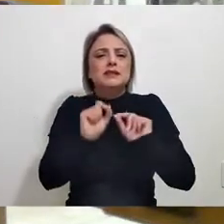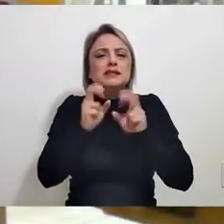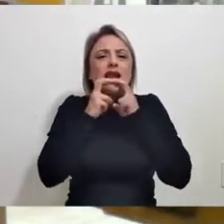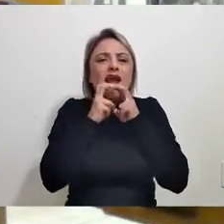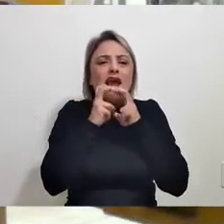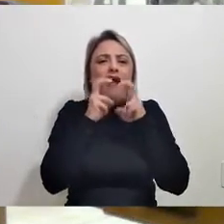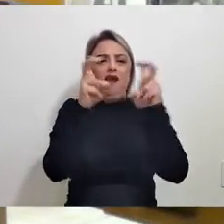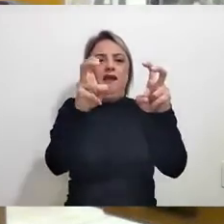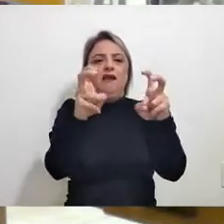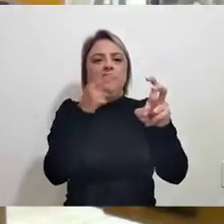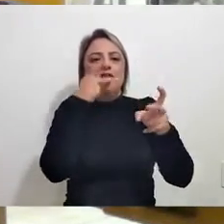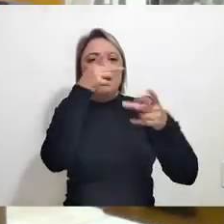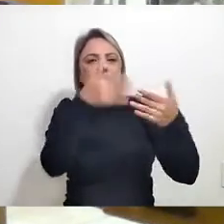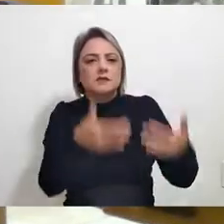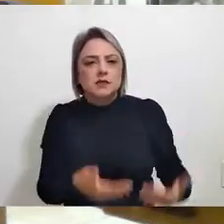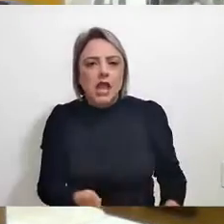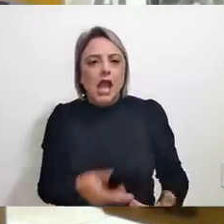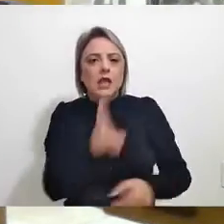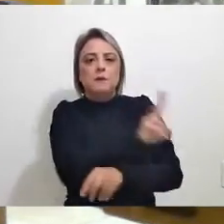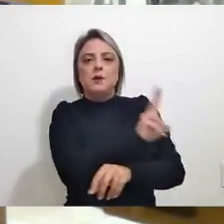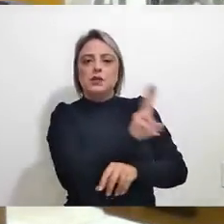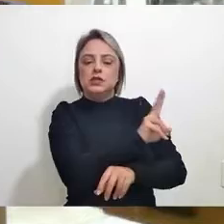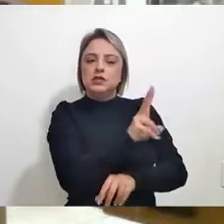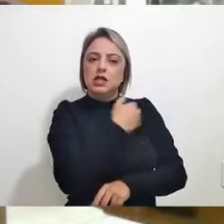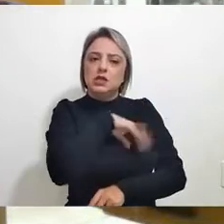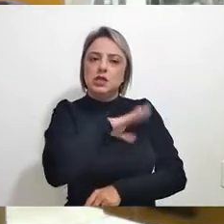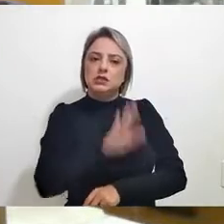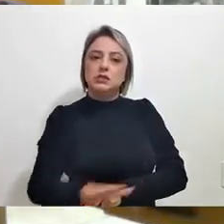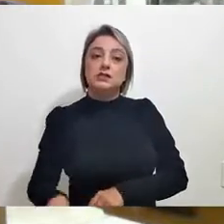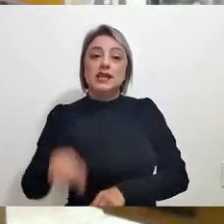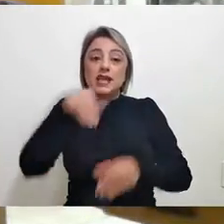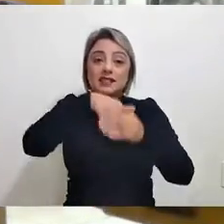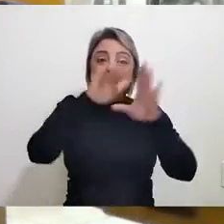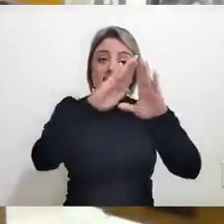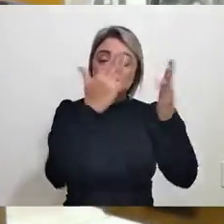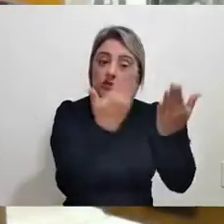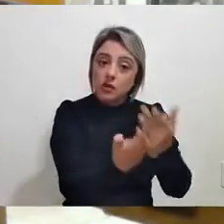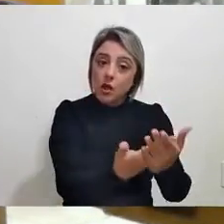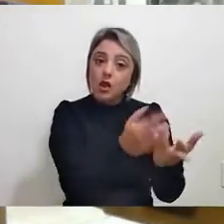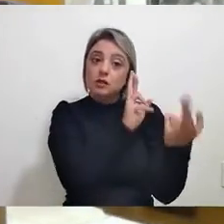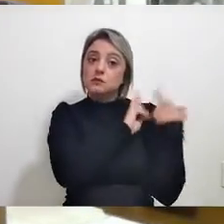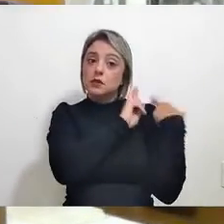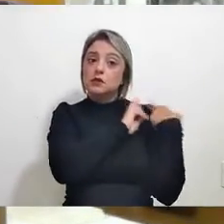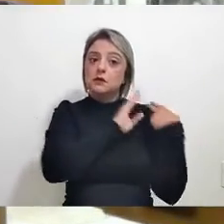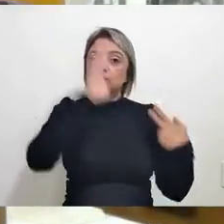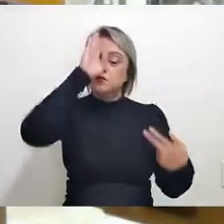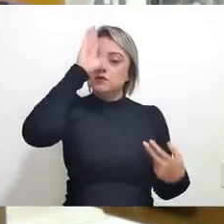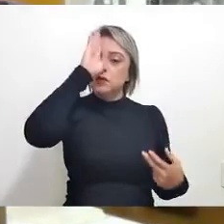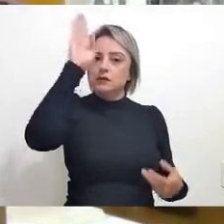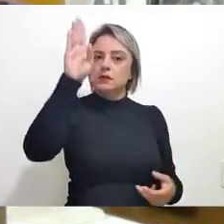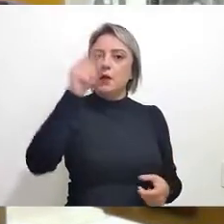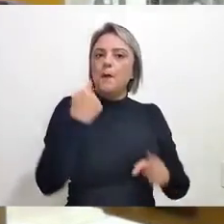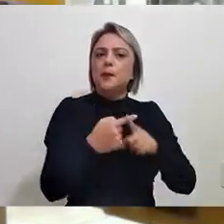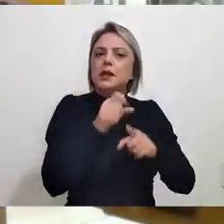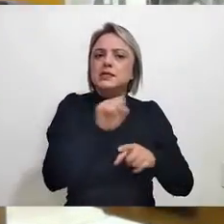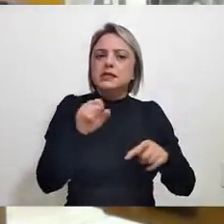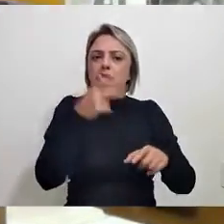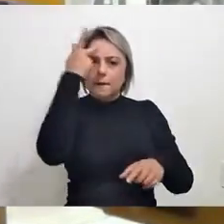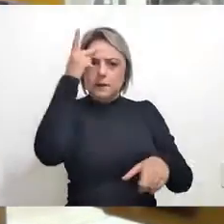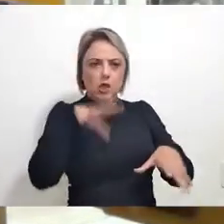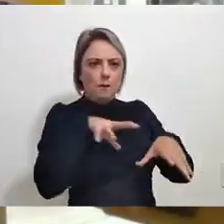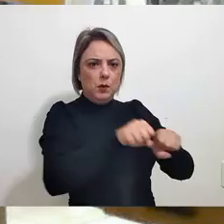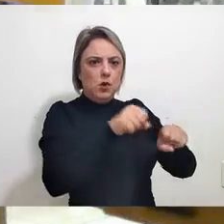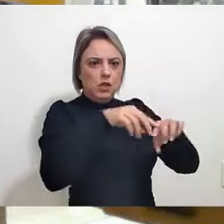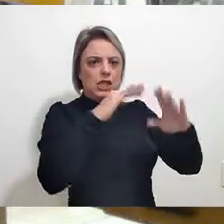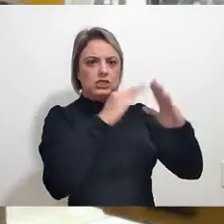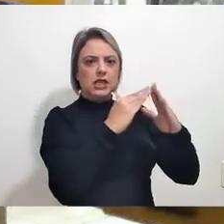entender esse papel desse professor. É fundamental que a gente olhe para a criança como criança e entenda que tenha